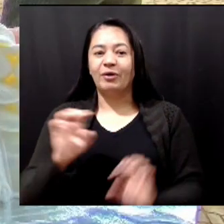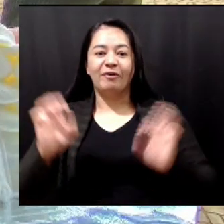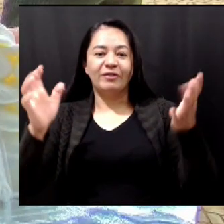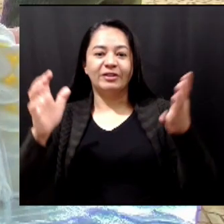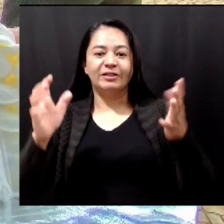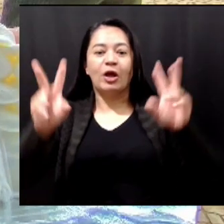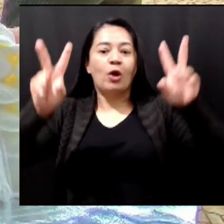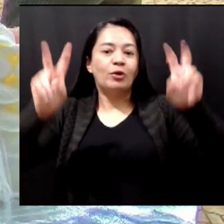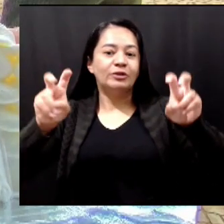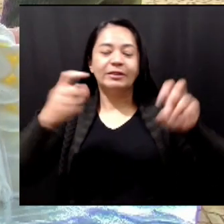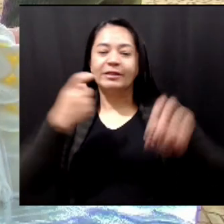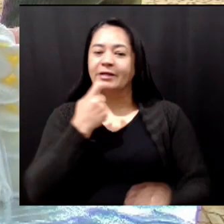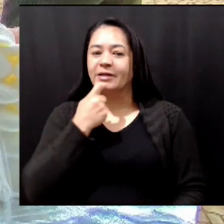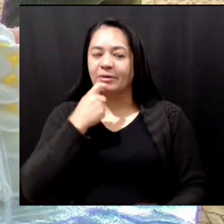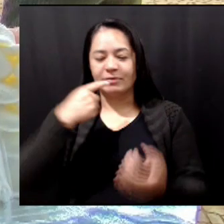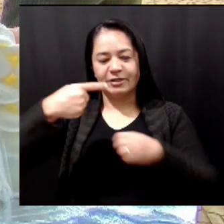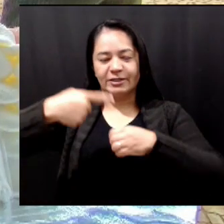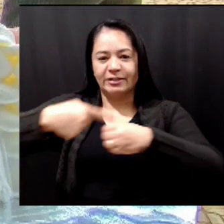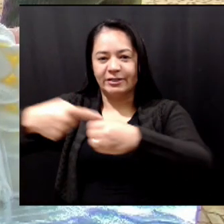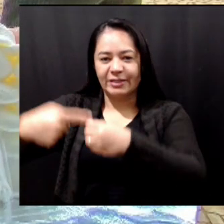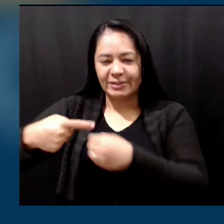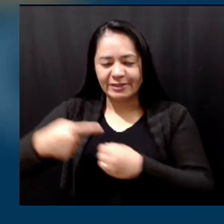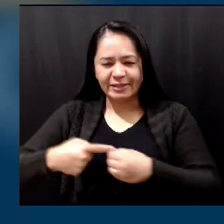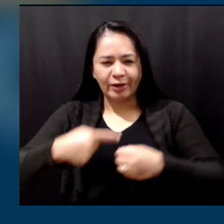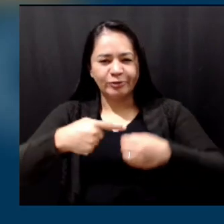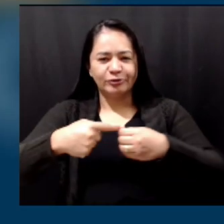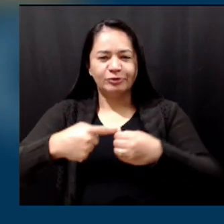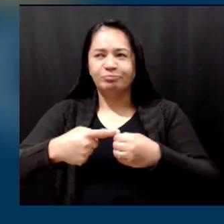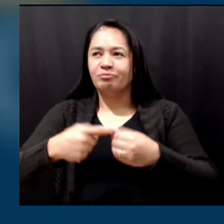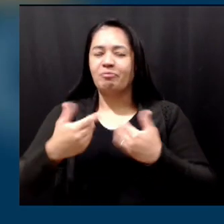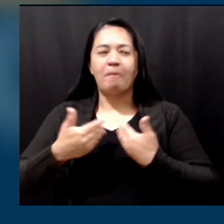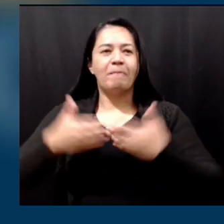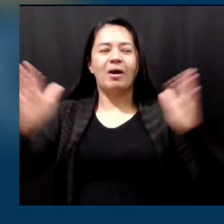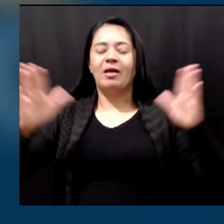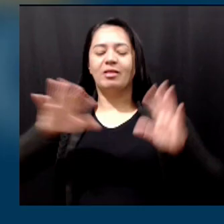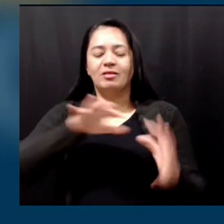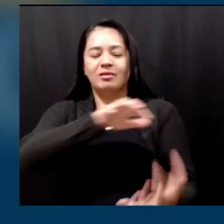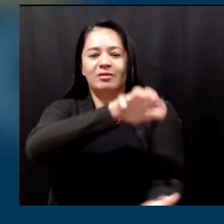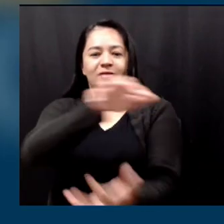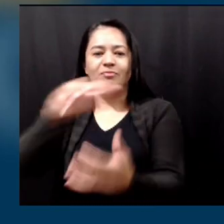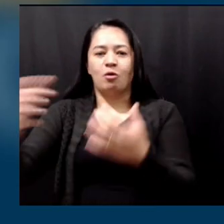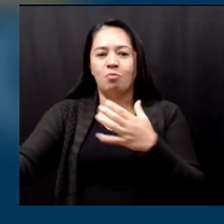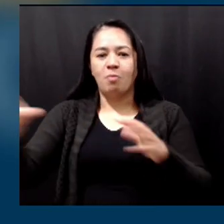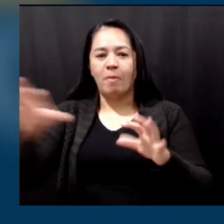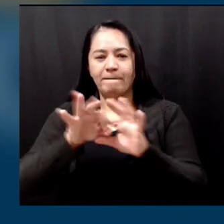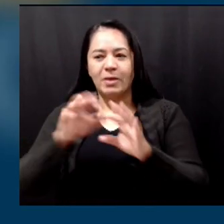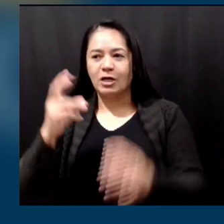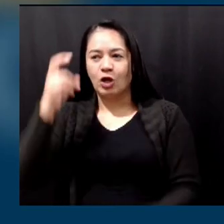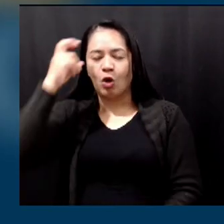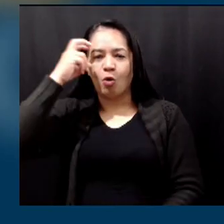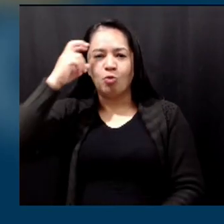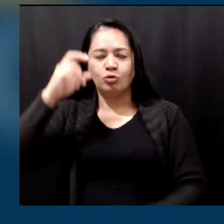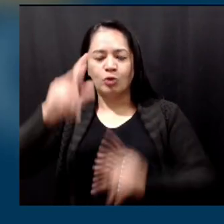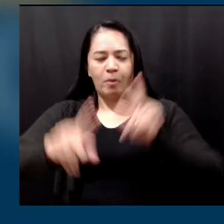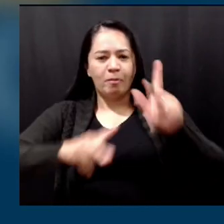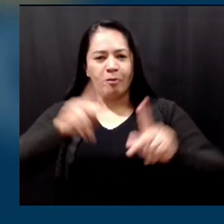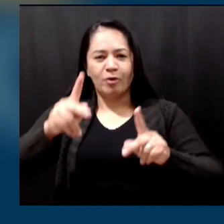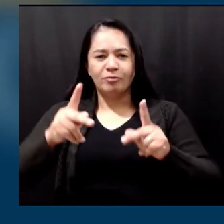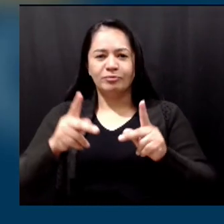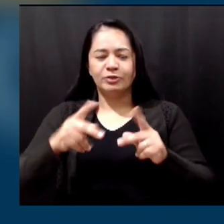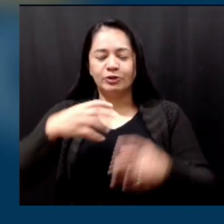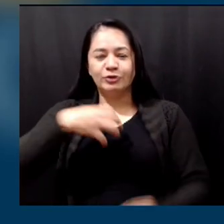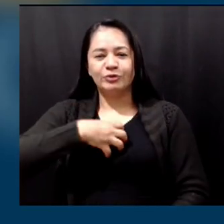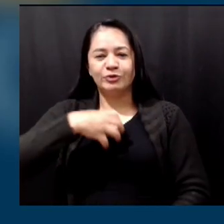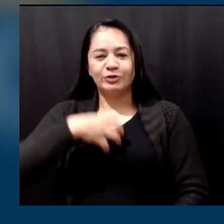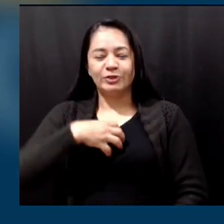cidade cosmopolita, uma cidade aberta para o mundo, que integra diferentes culturas, povos e modos de vida. A